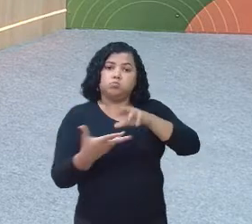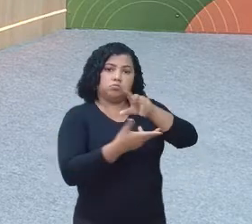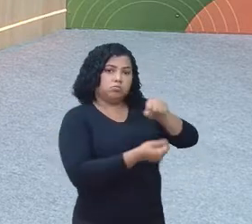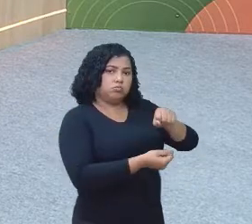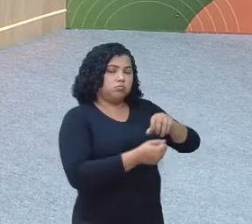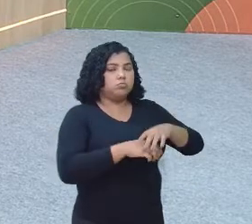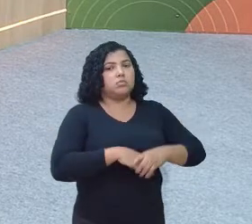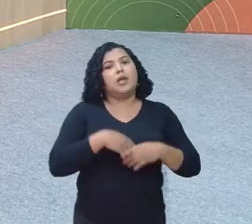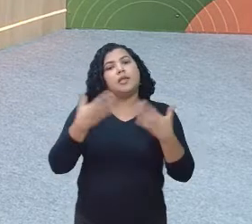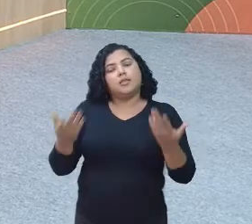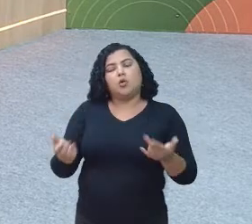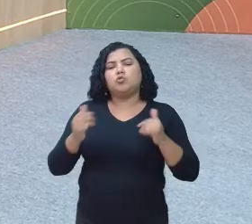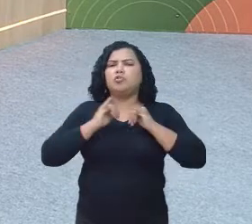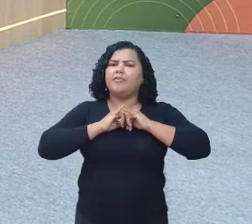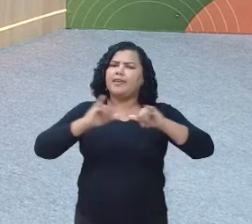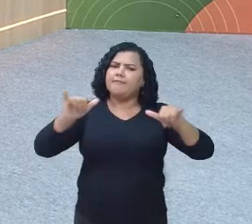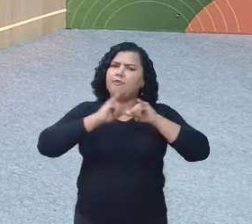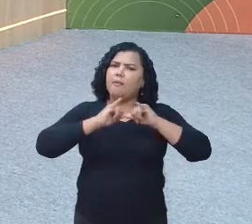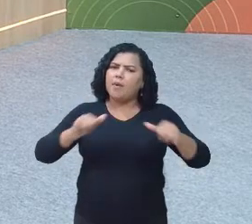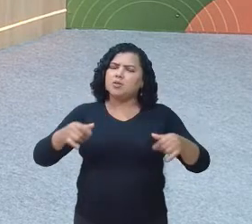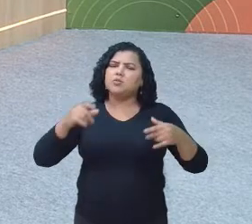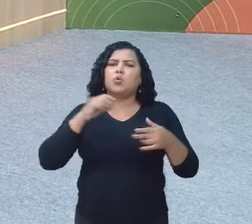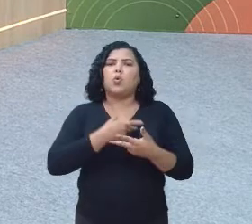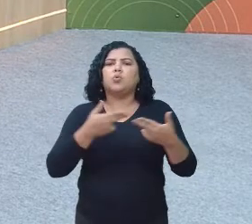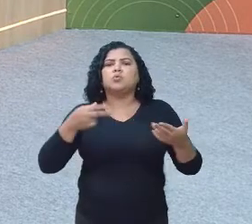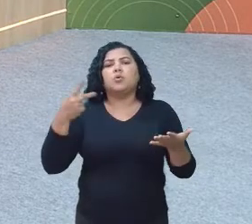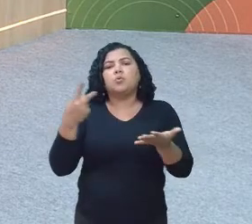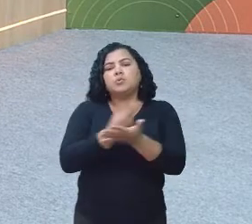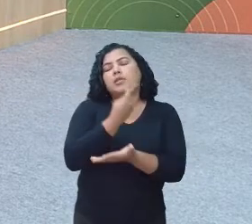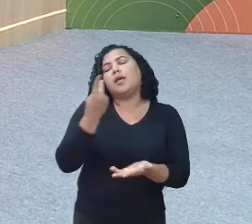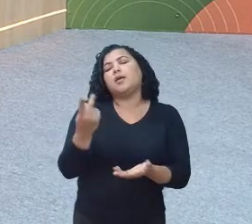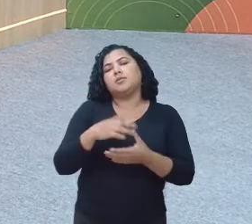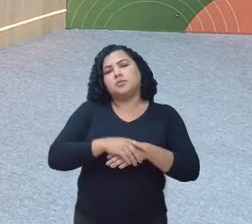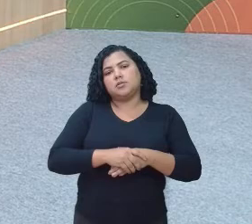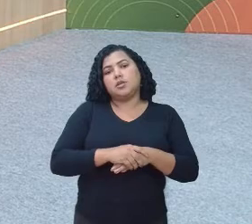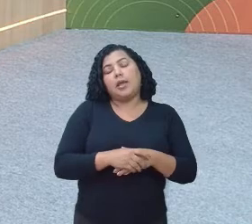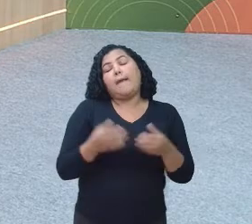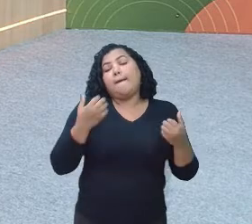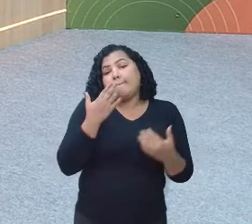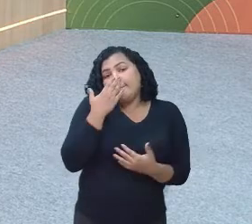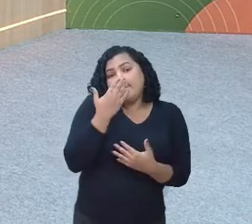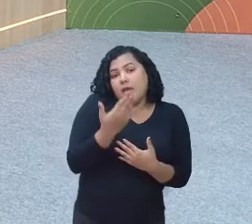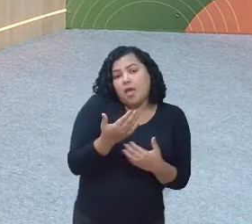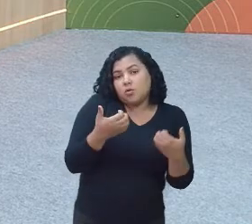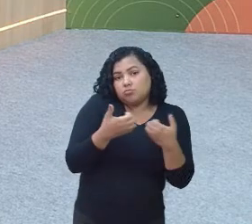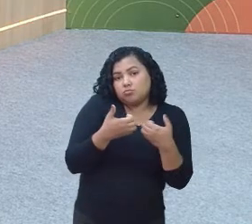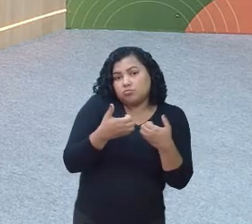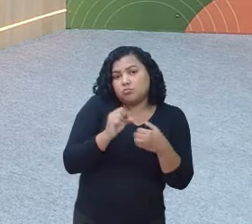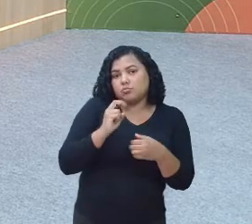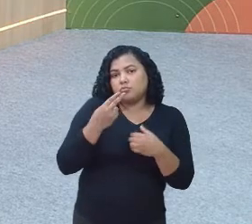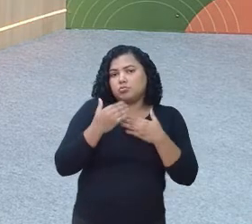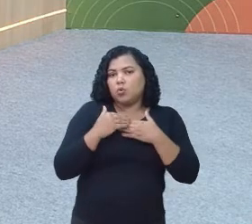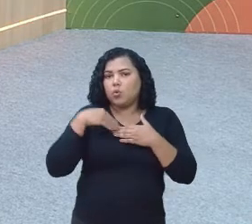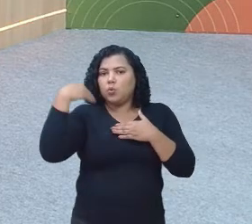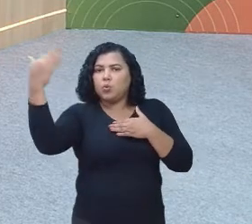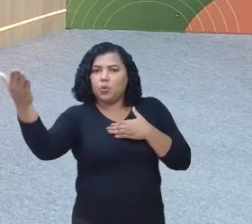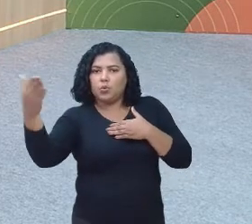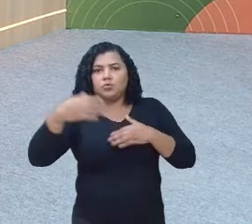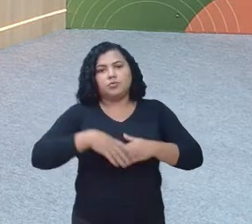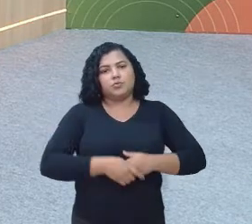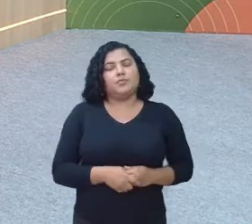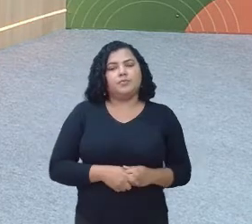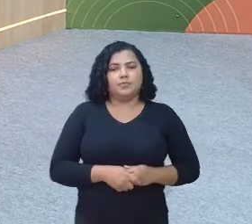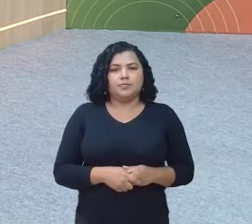a gente fica informado sobre os fatos que acontecem pertinho da gente e distante da gente também. É o nosso conhecimento